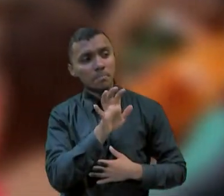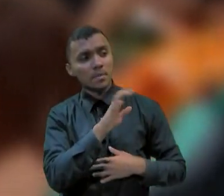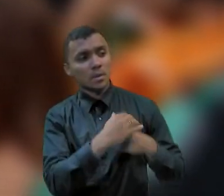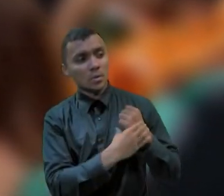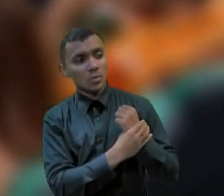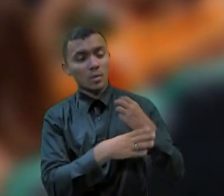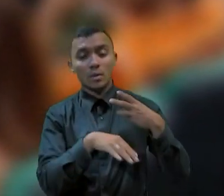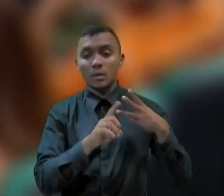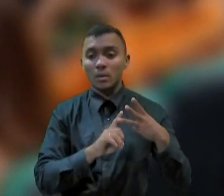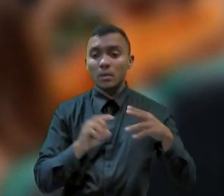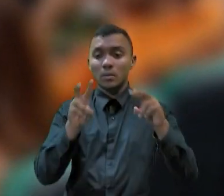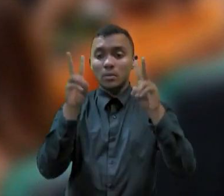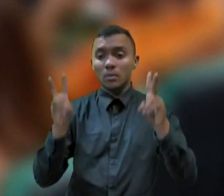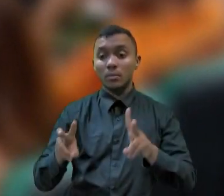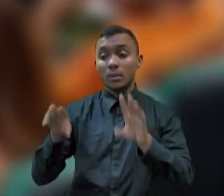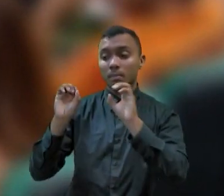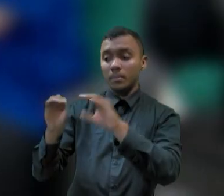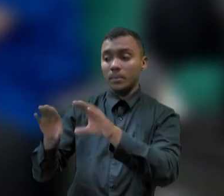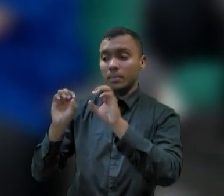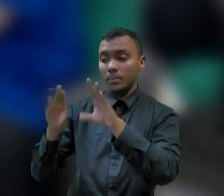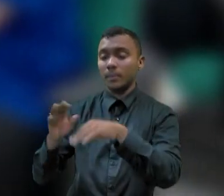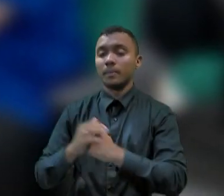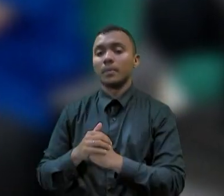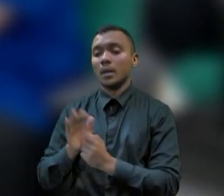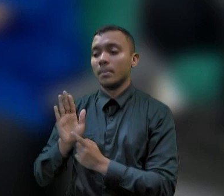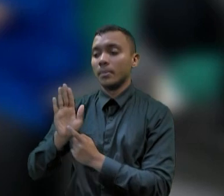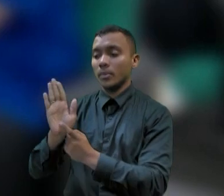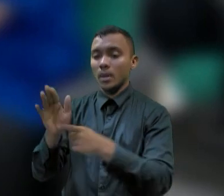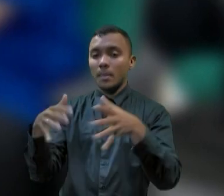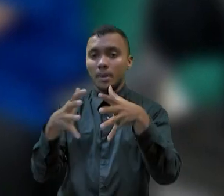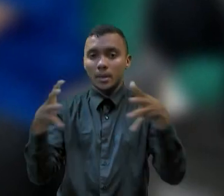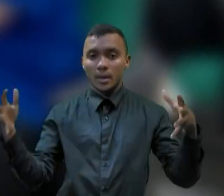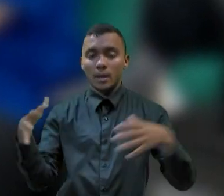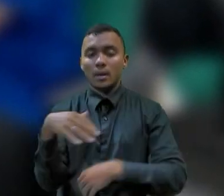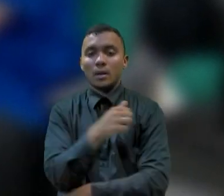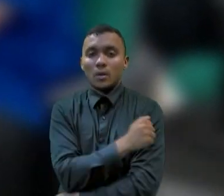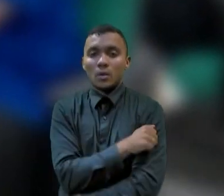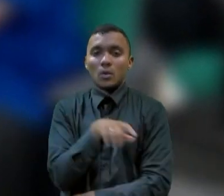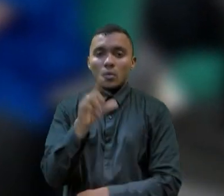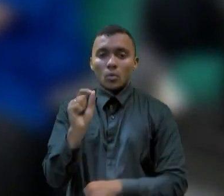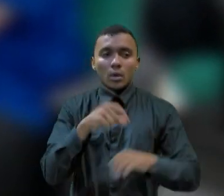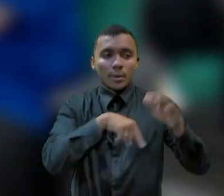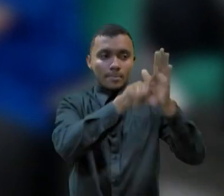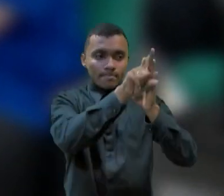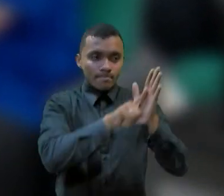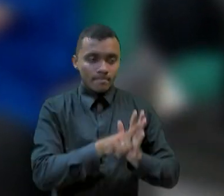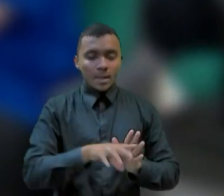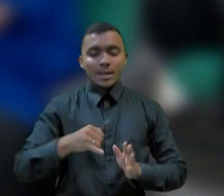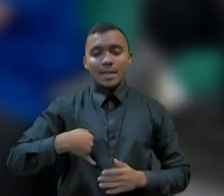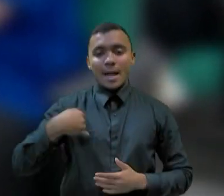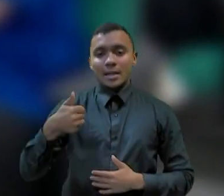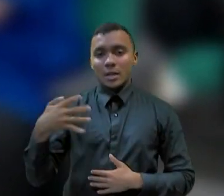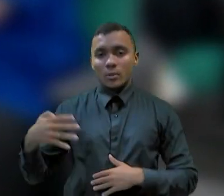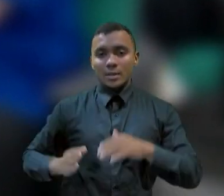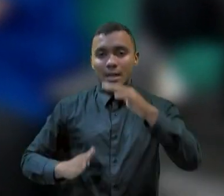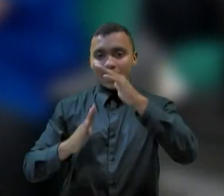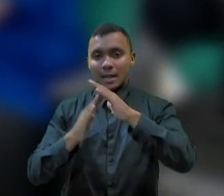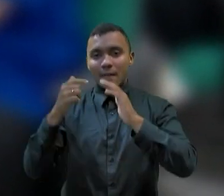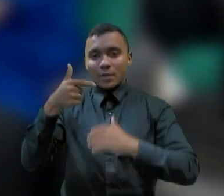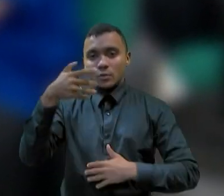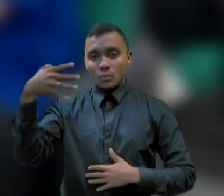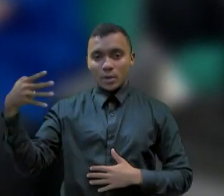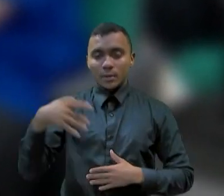repercussões educacionais, mostrou que para metade dos alunos entrevistados entre 14 e 24 anos,